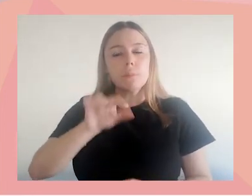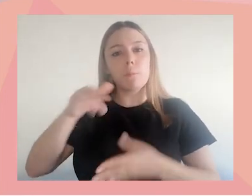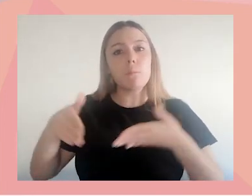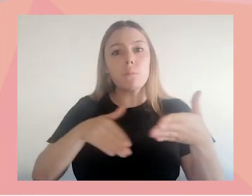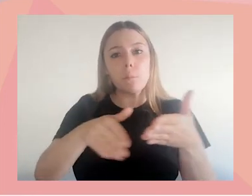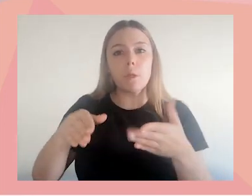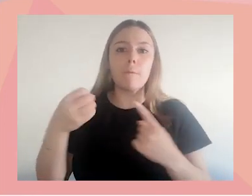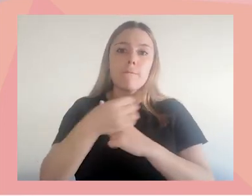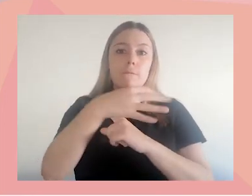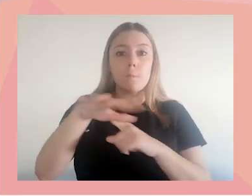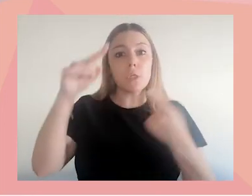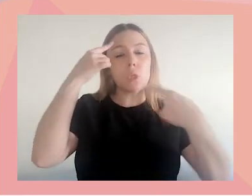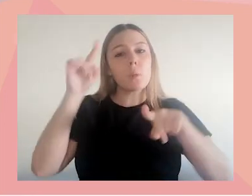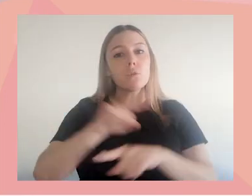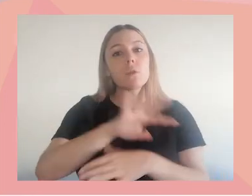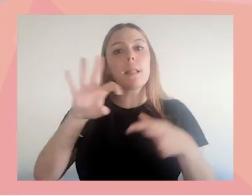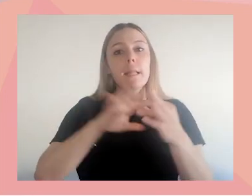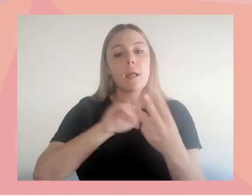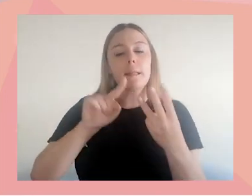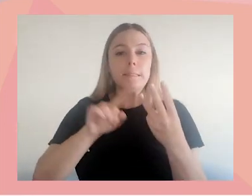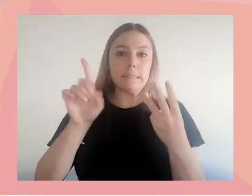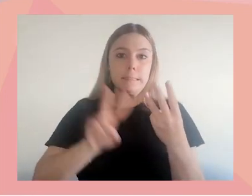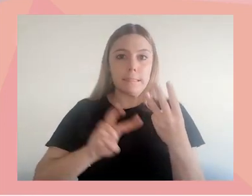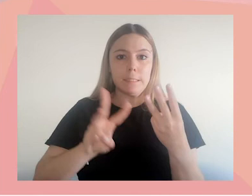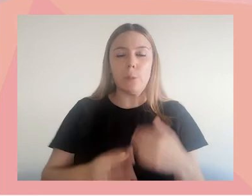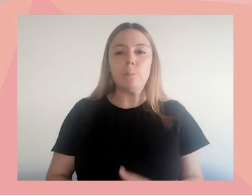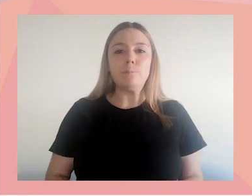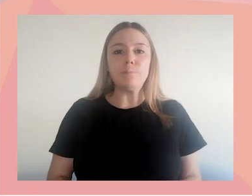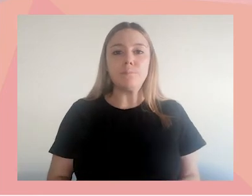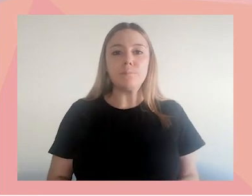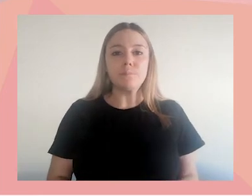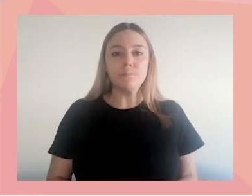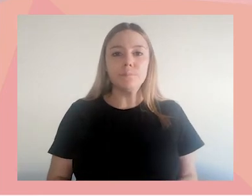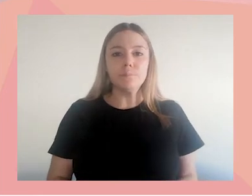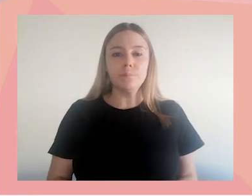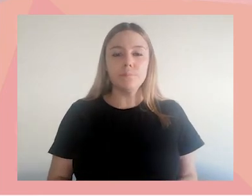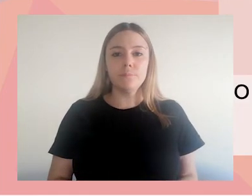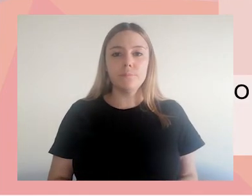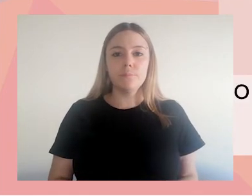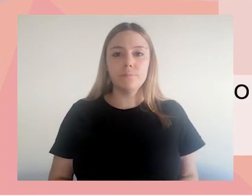e percursos de formação de professores, constitui o terceiro intellectual output.